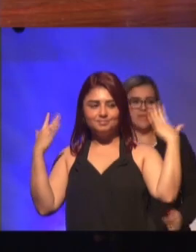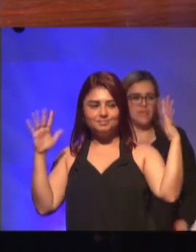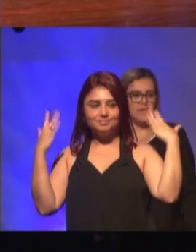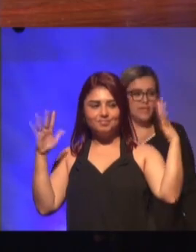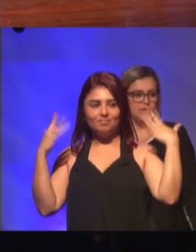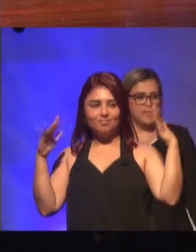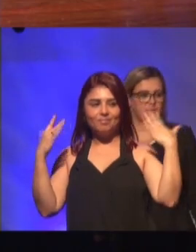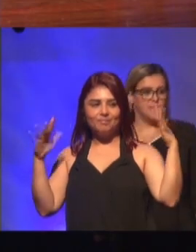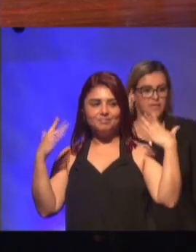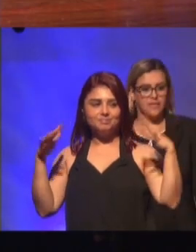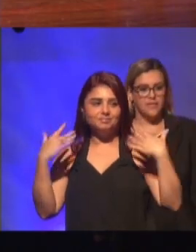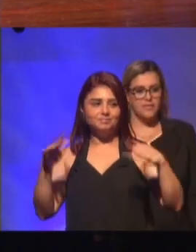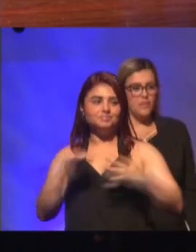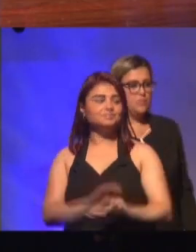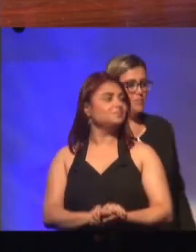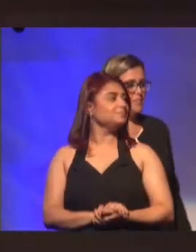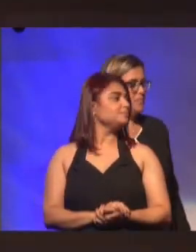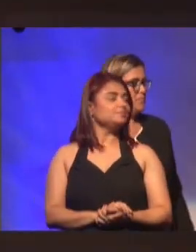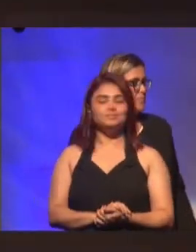Doutor,